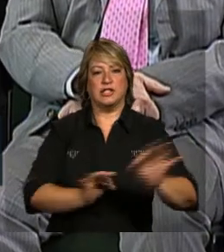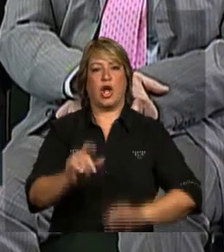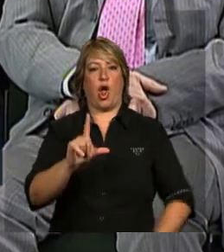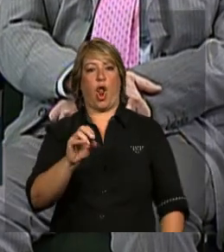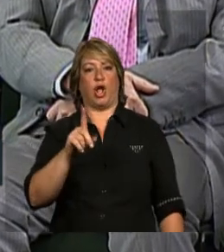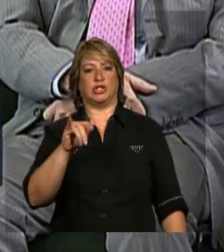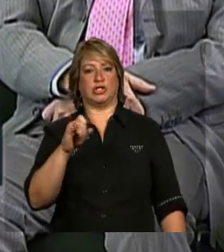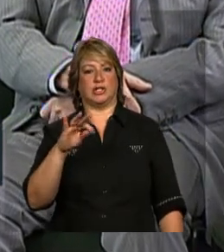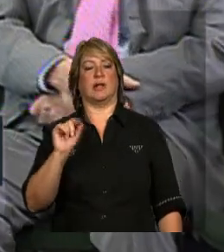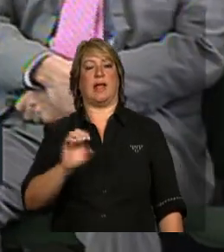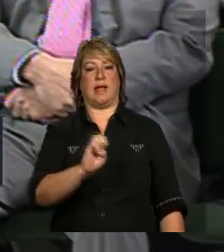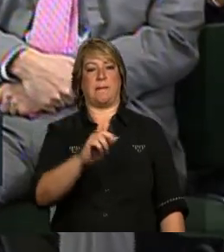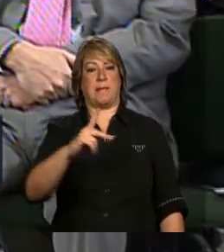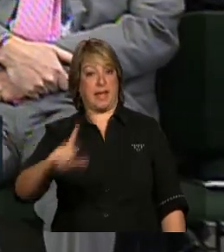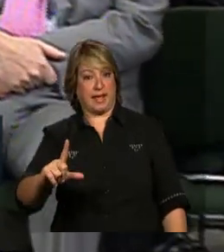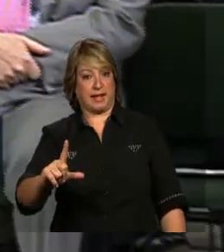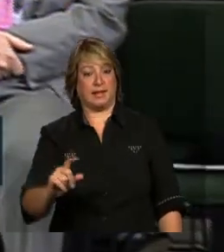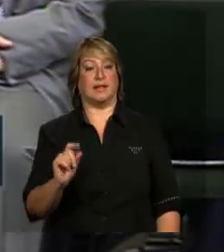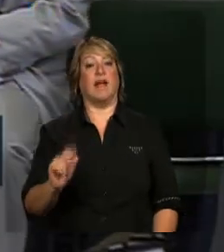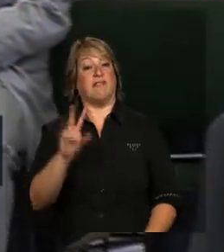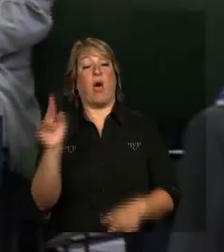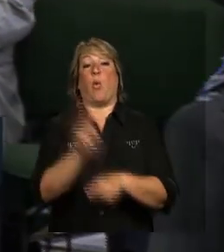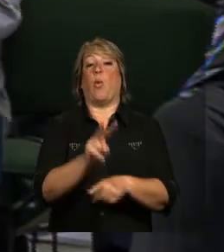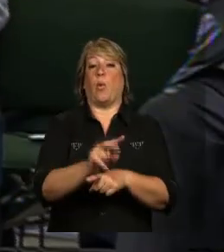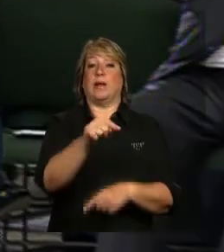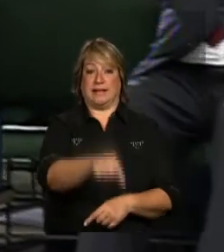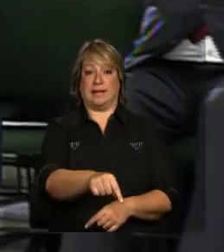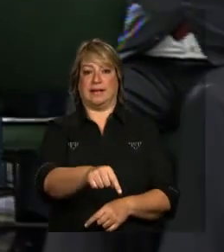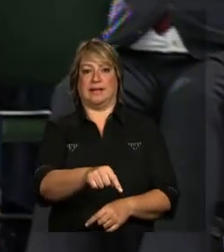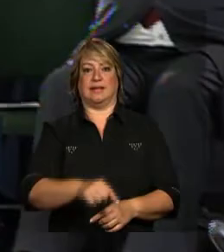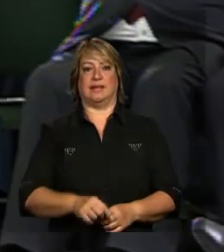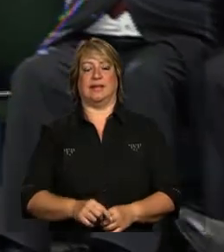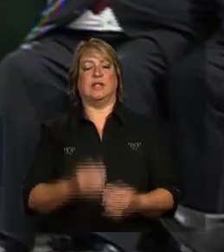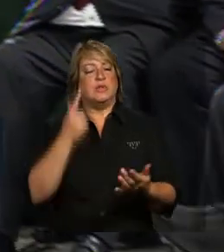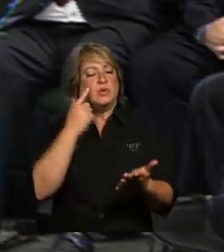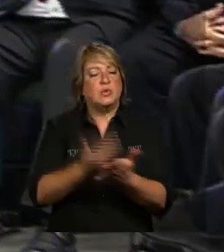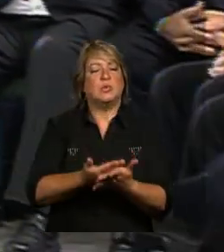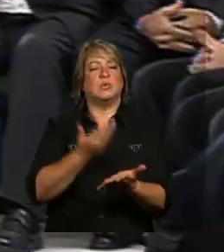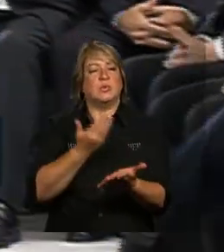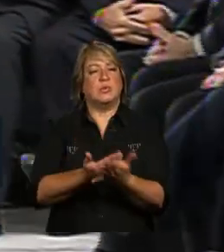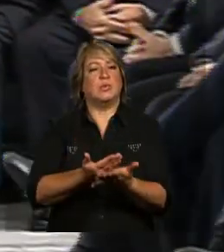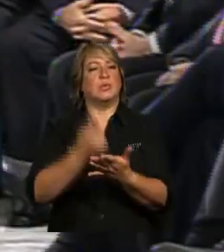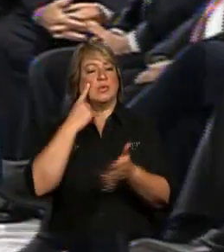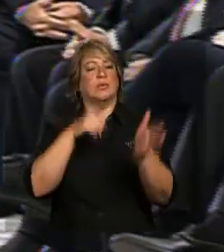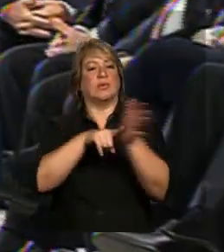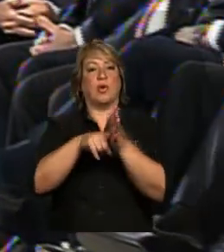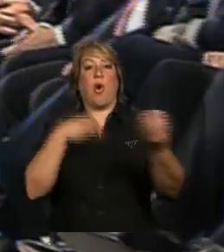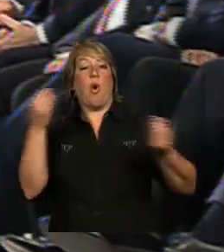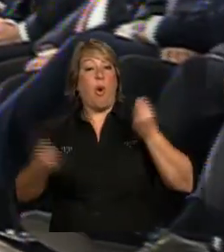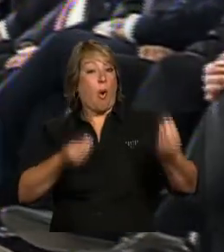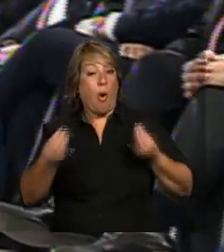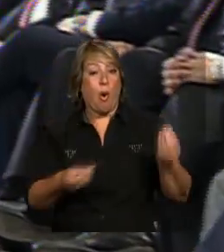logística FL que cuidará de estudar a logística